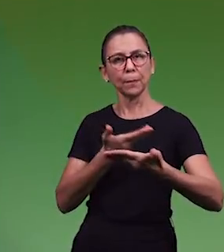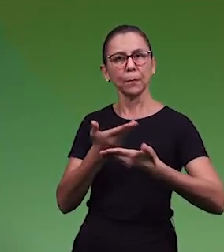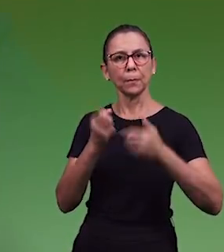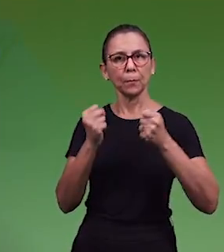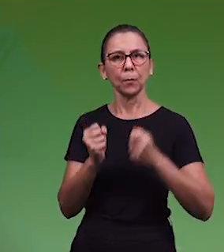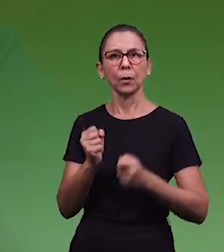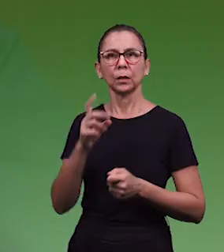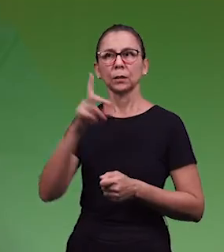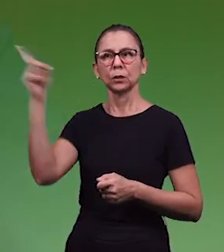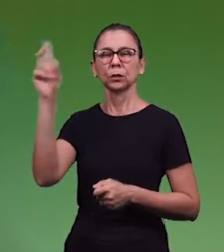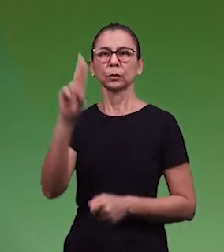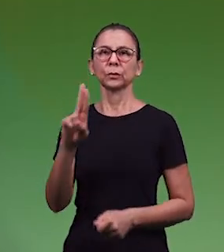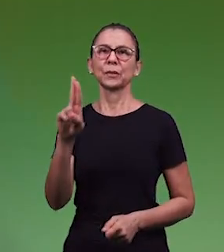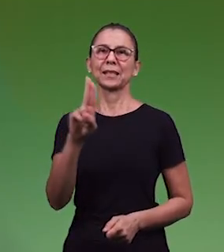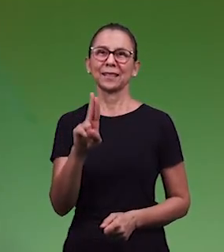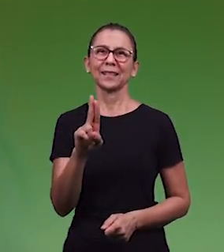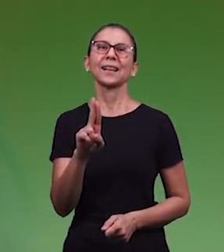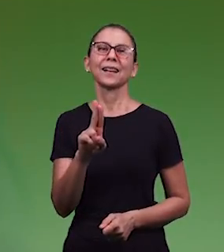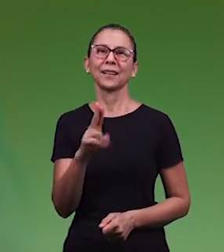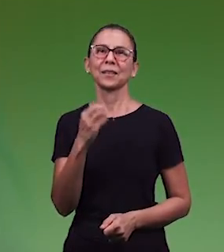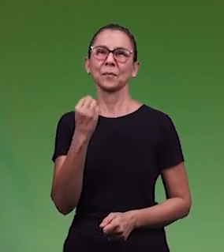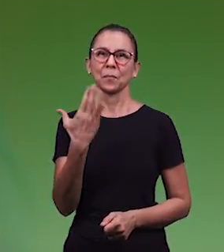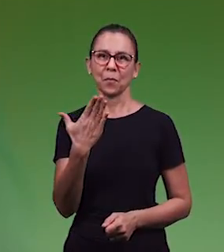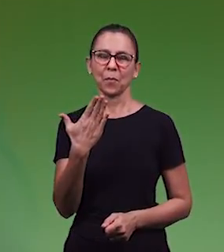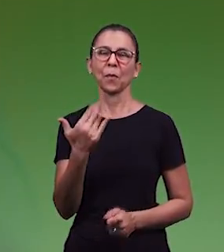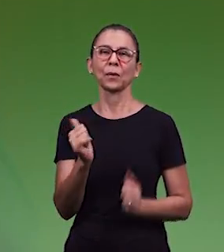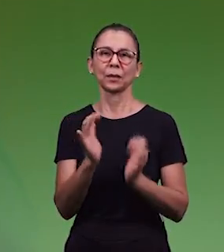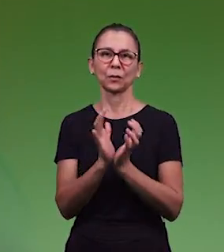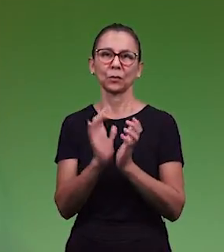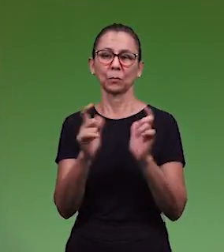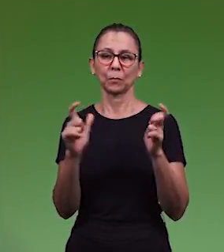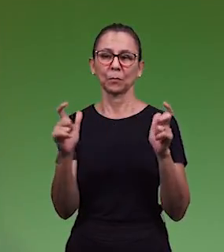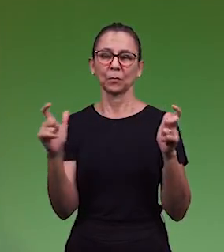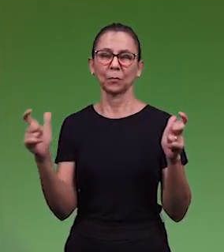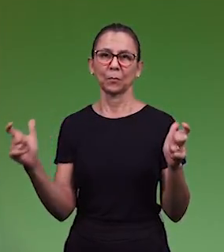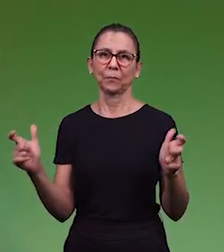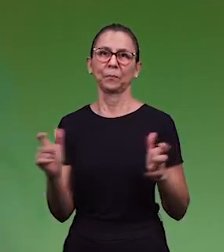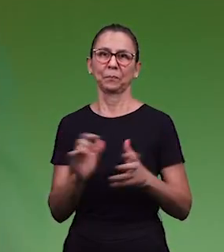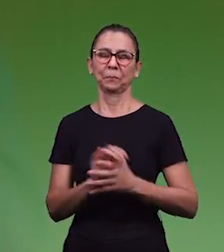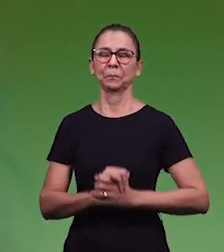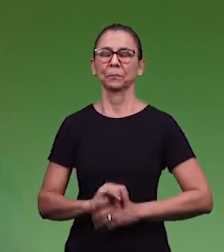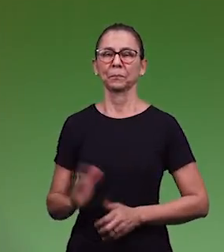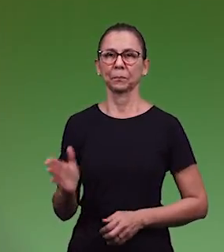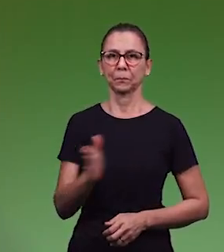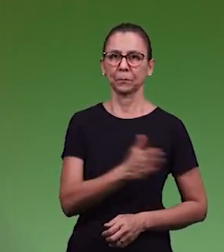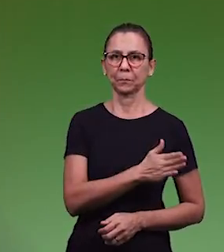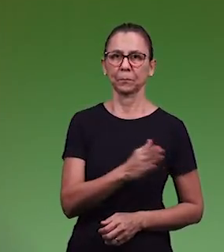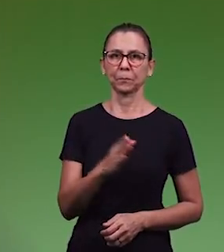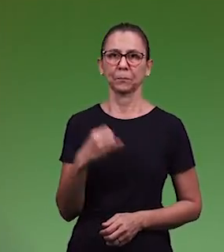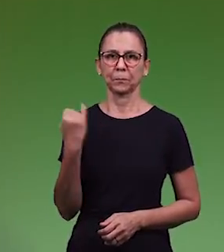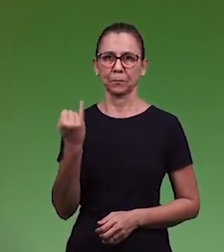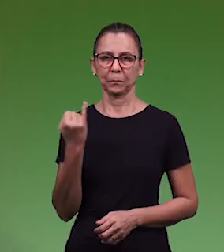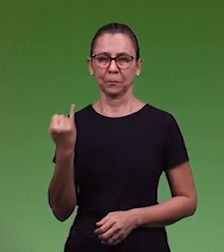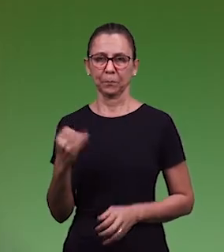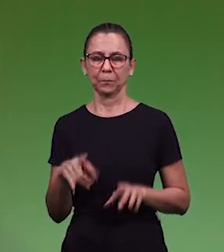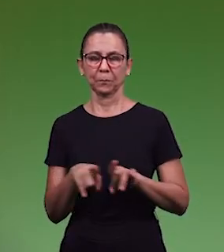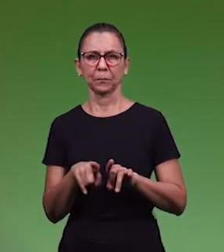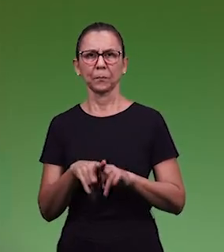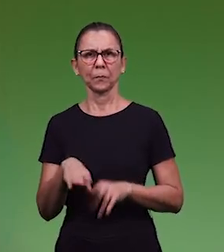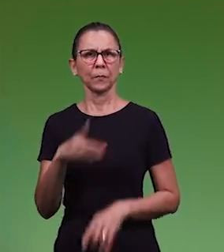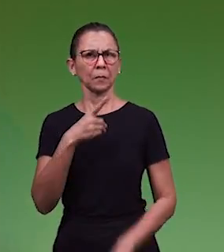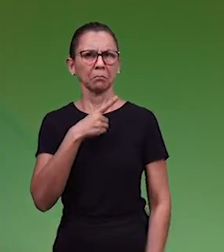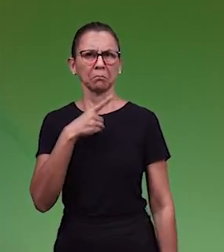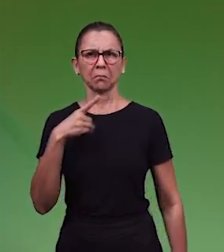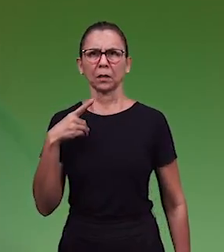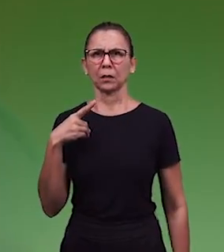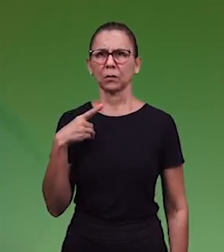nas mãos do Senhor. Isso dá crescimento ao rebanho. Outra coisa importante. Os diáconos são